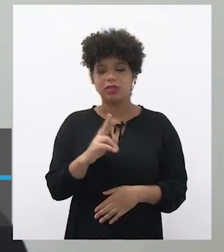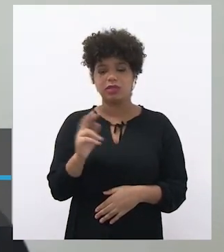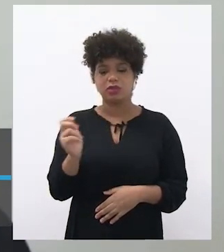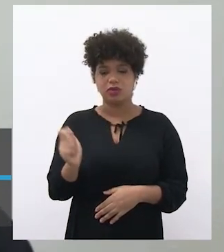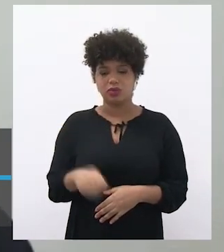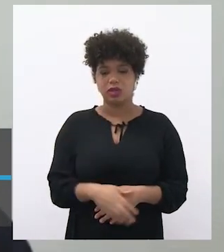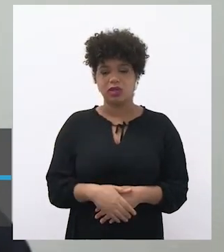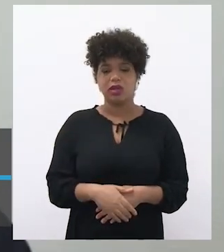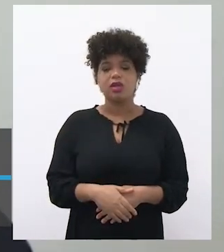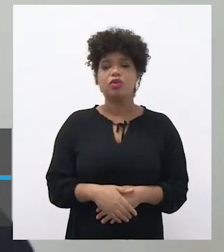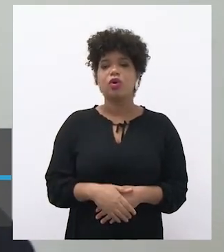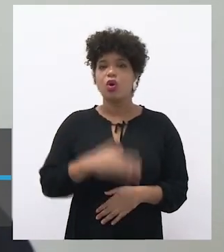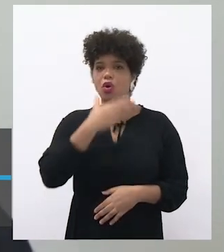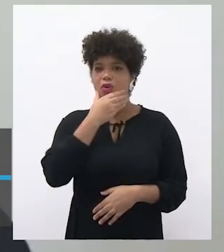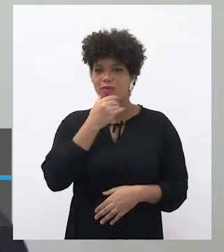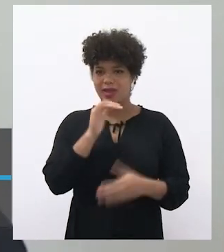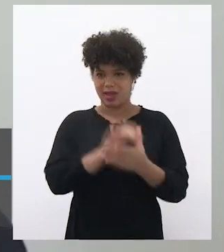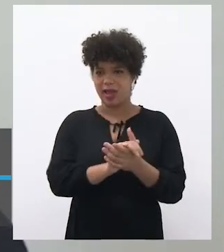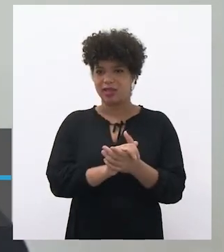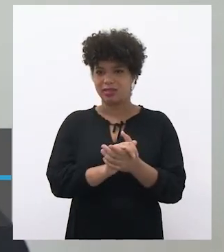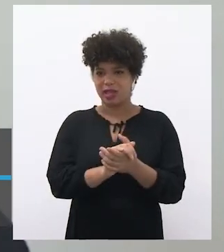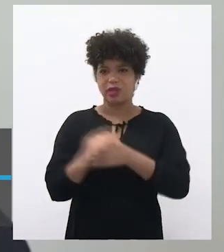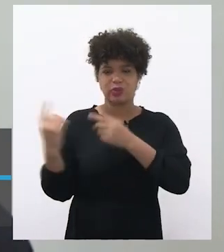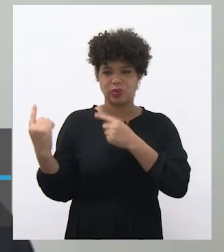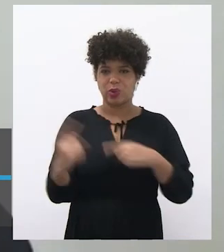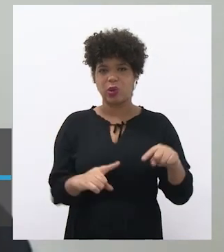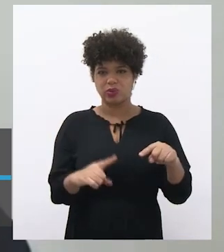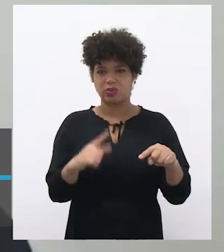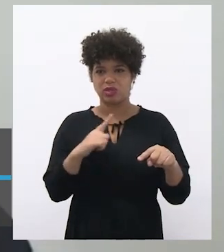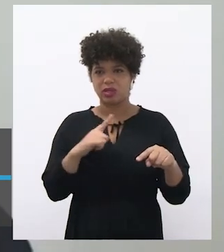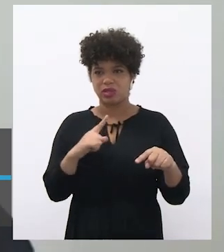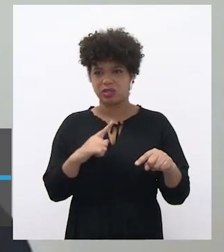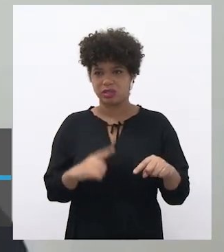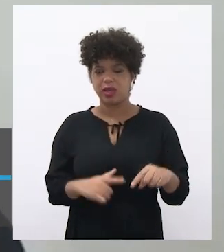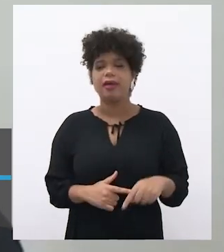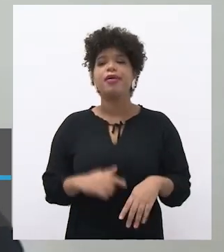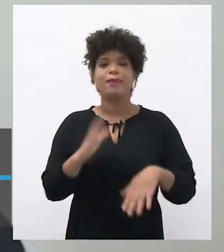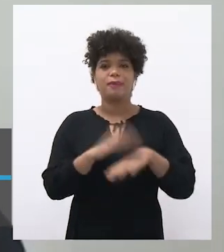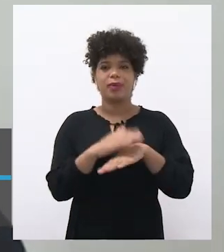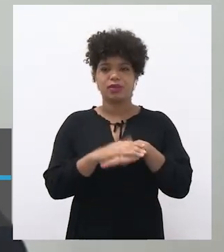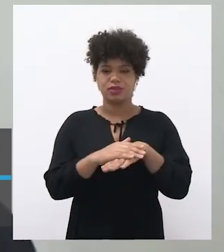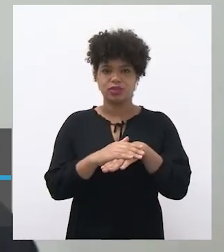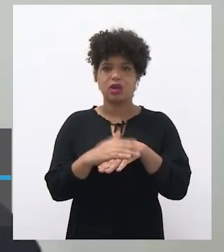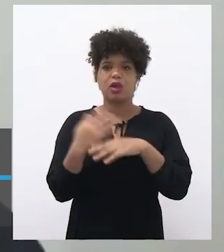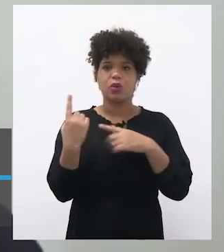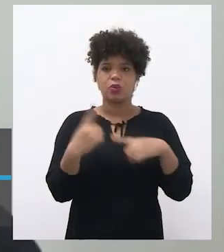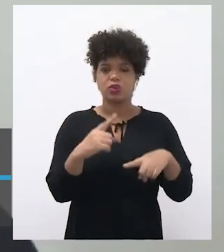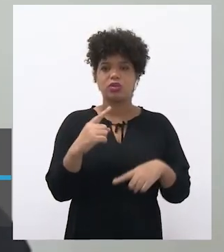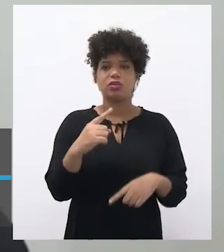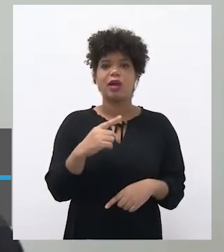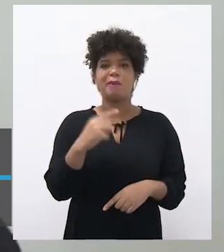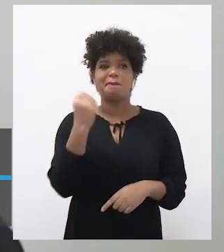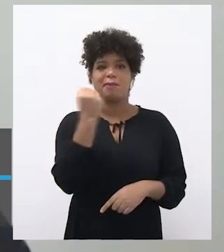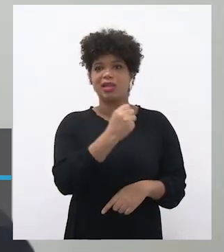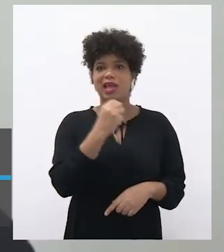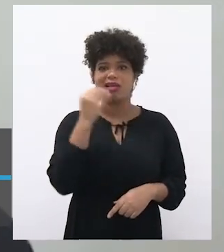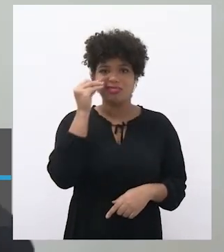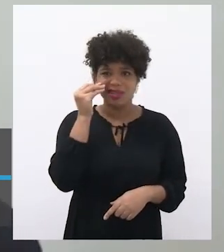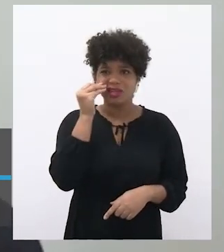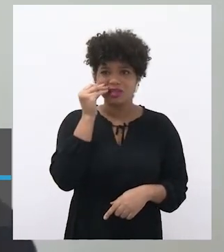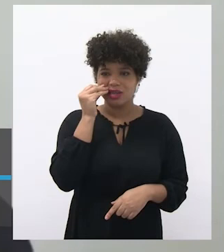que reconheceu que o Brasil é negligente no que se refere ao enfrentamento da violência doméstica contra as mulheres, e essa negligência